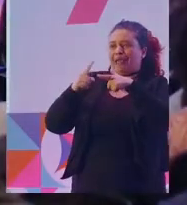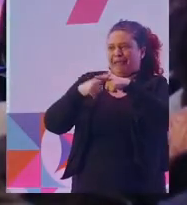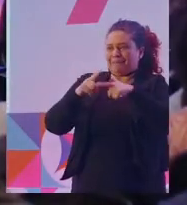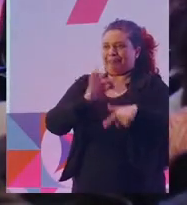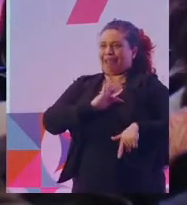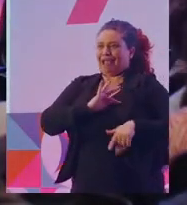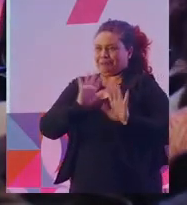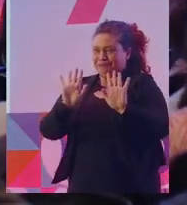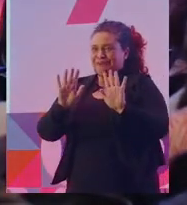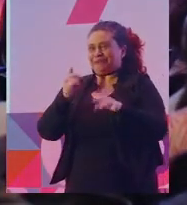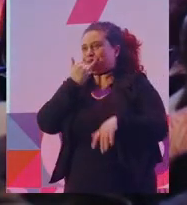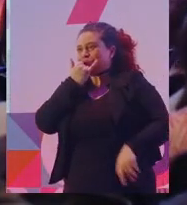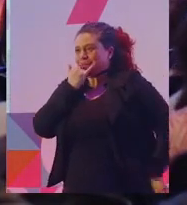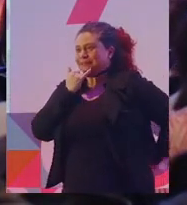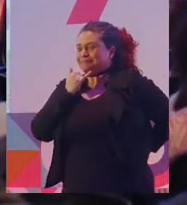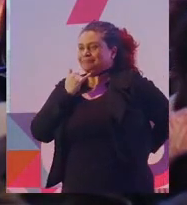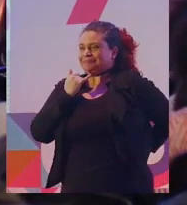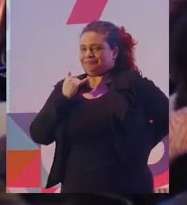Problemas técnicos, desculpa.